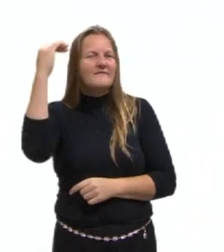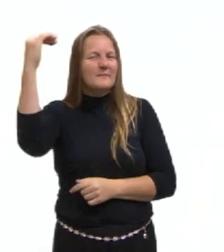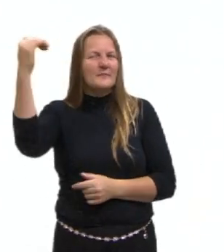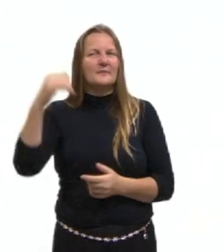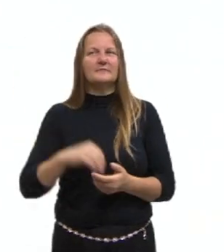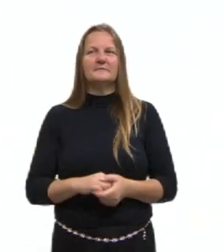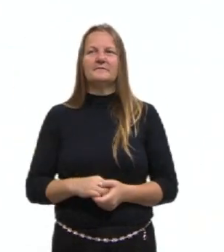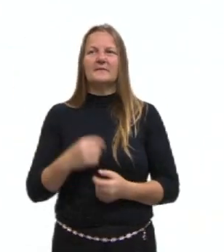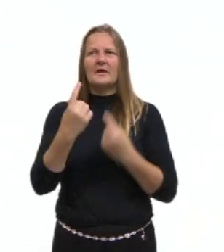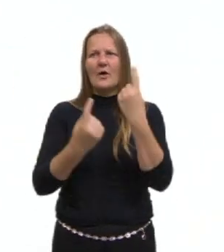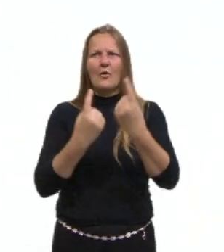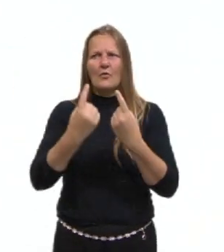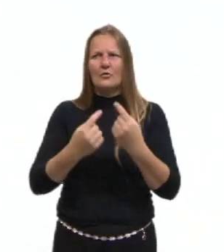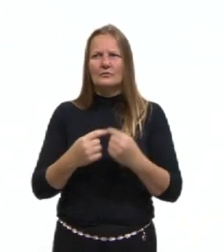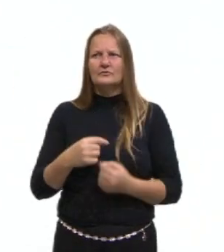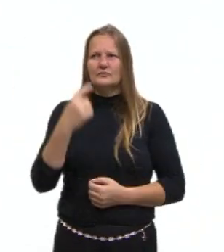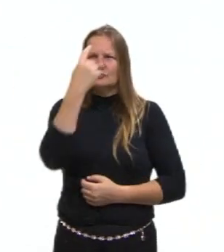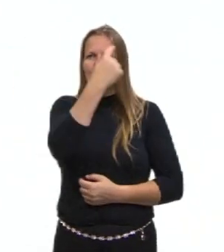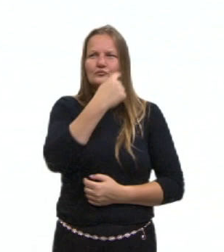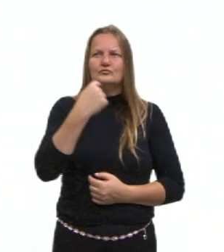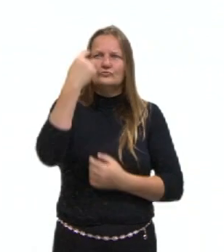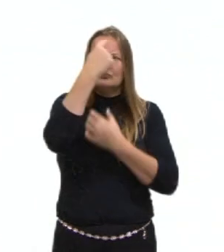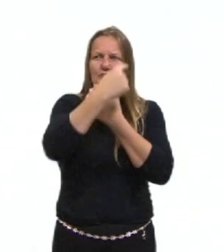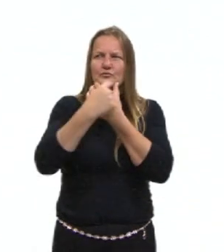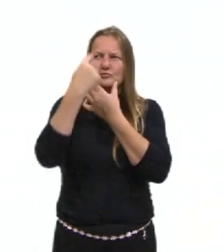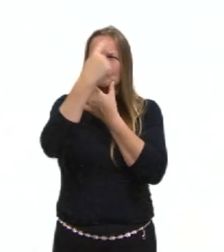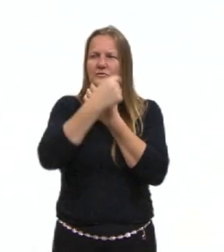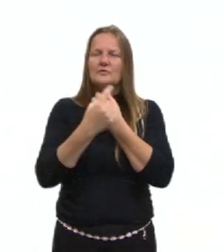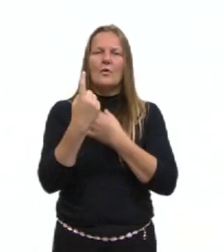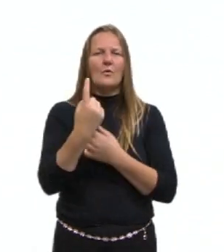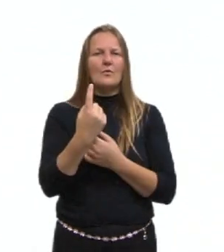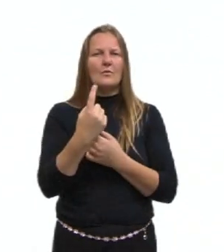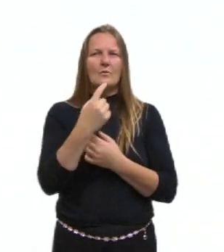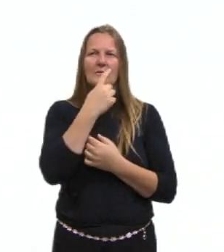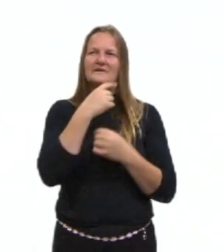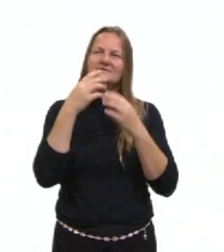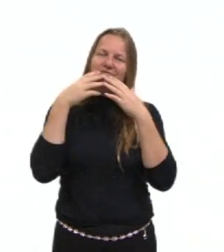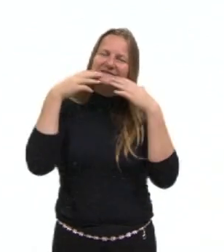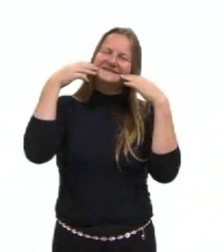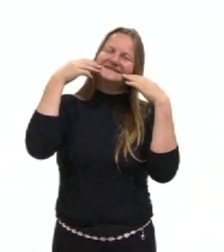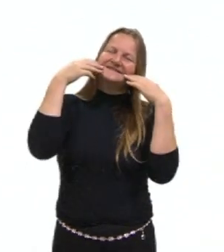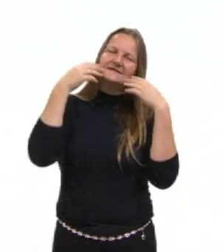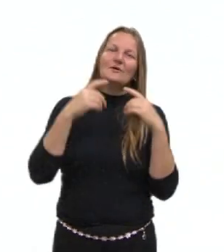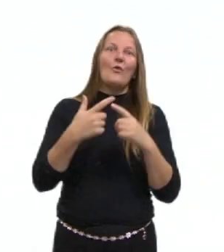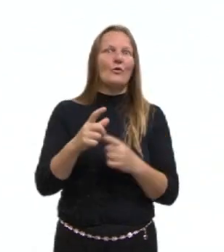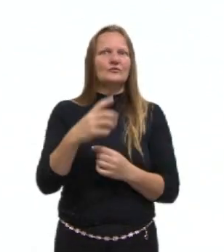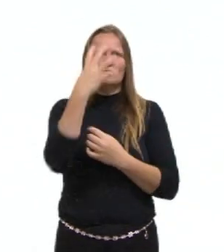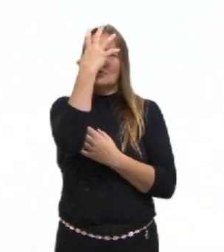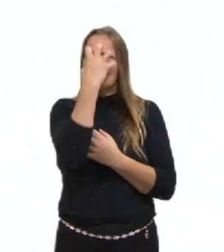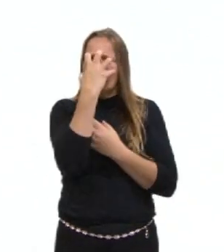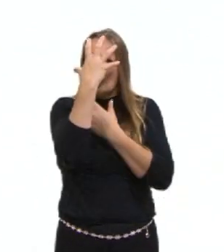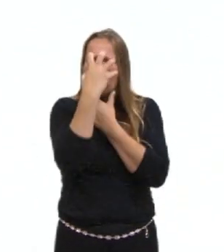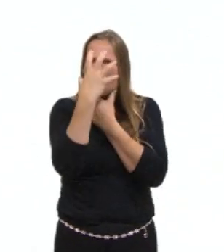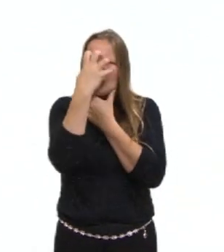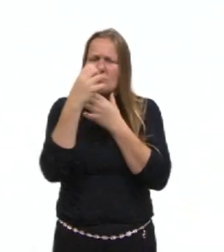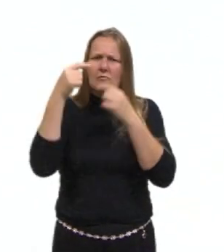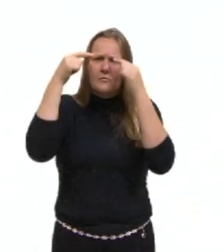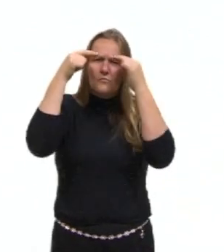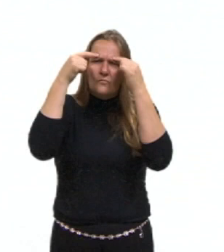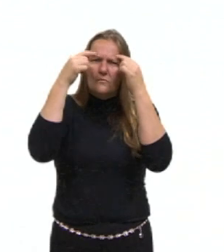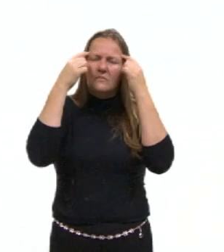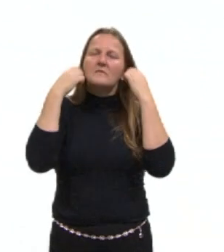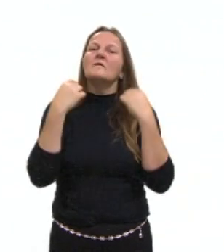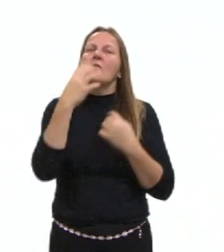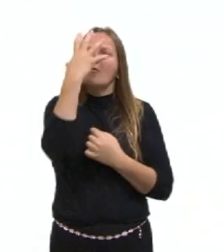alguns, vejam que nessa imagem só o professor Otônio tá sorrindo, né? Os outros estão todos com uma cara séria, ou